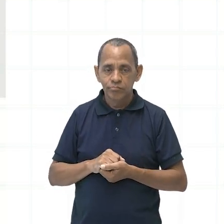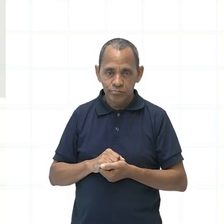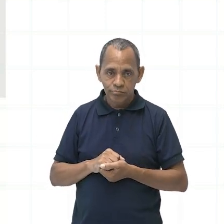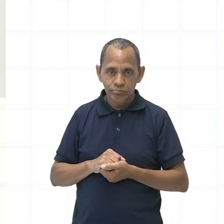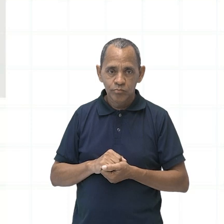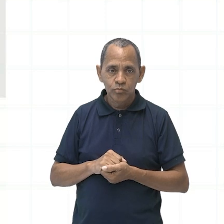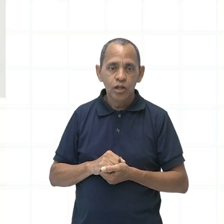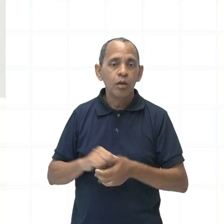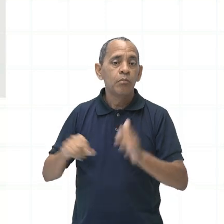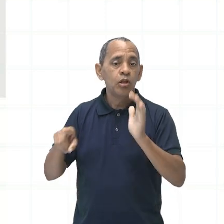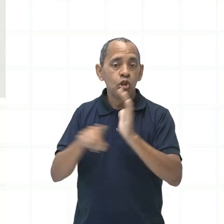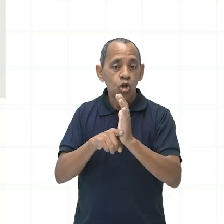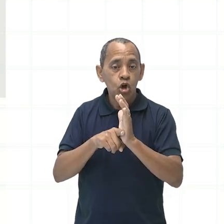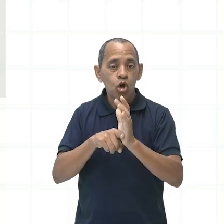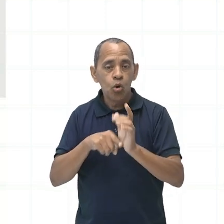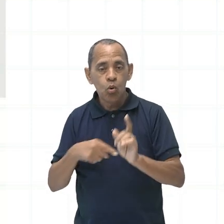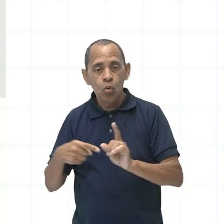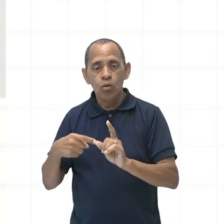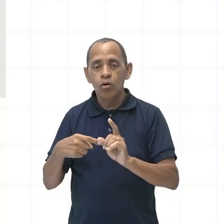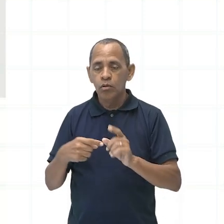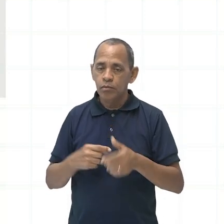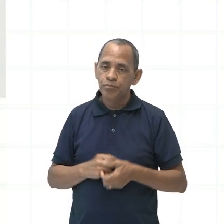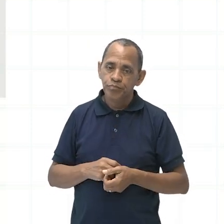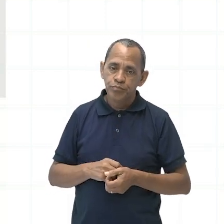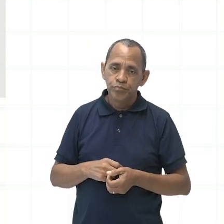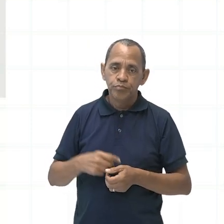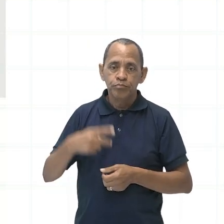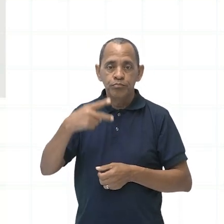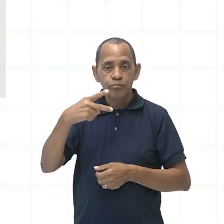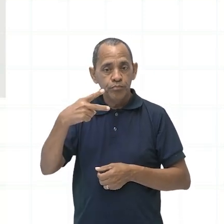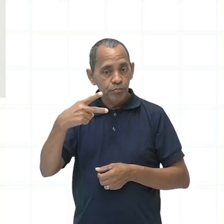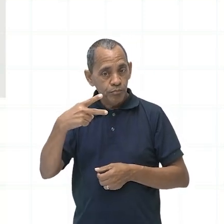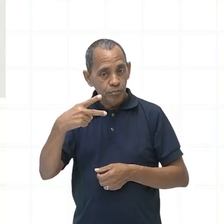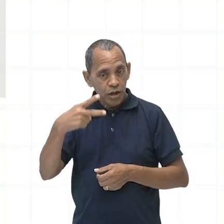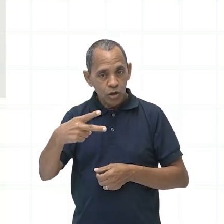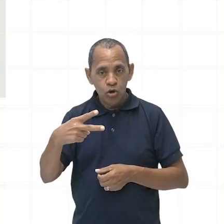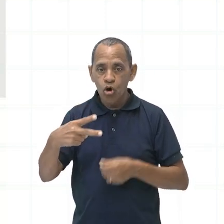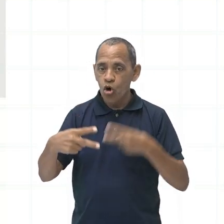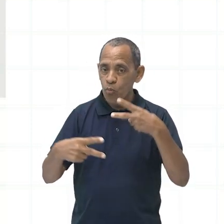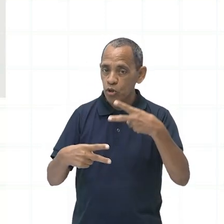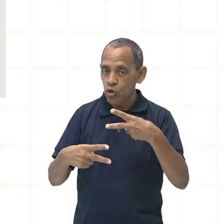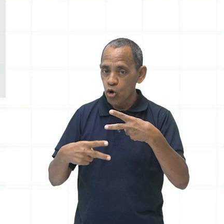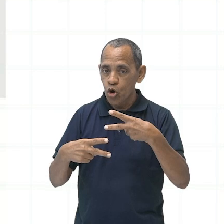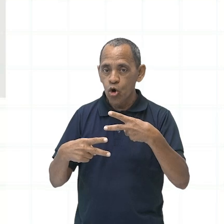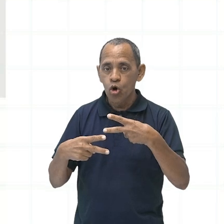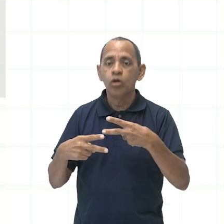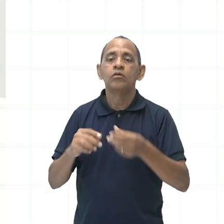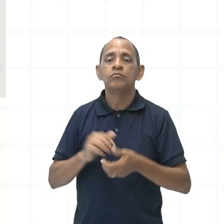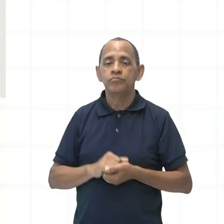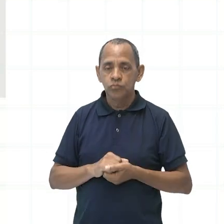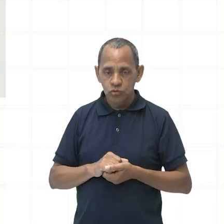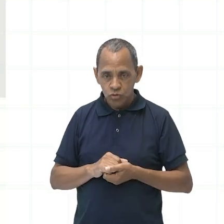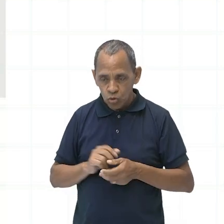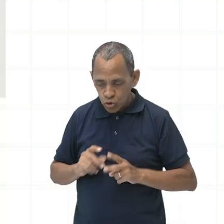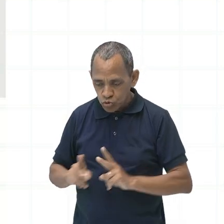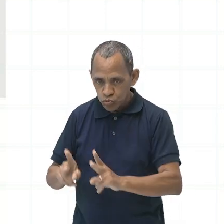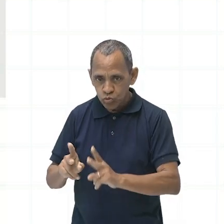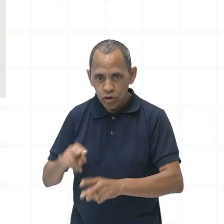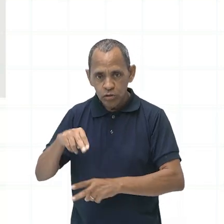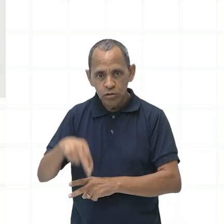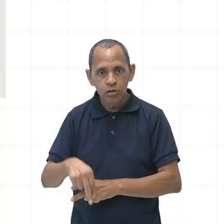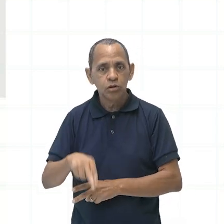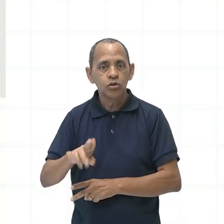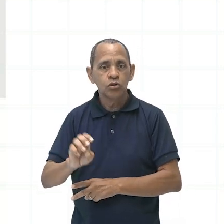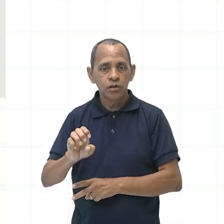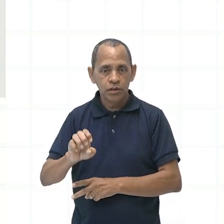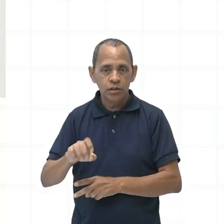mais, menos, menor, maior, pior, melhor, seguidas de que ou do